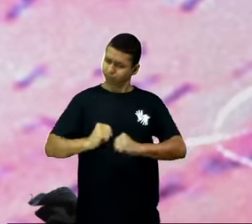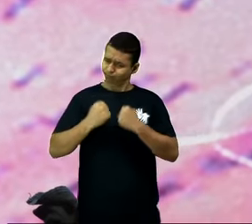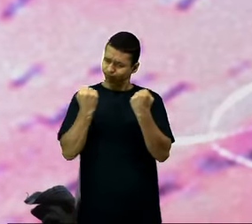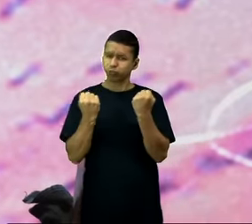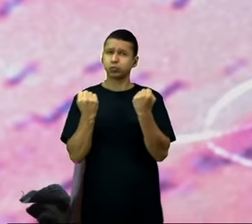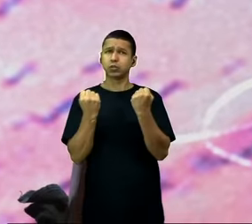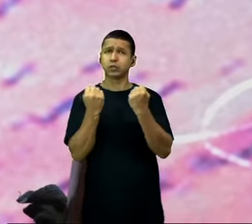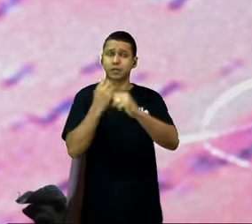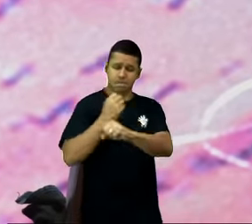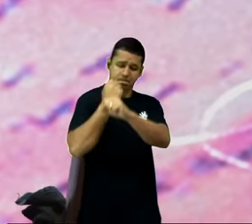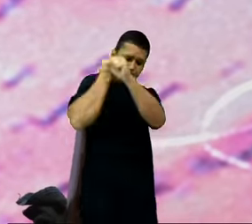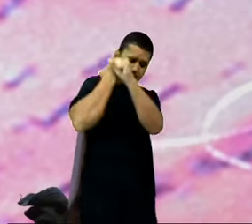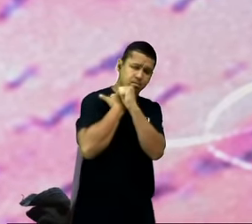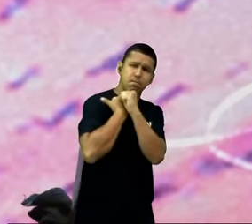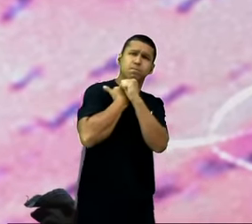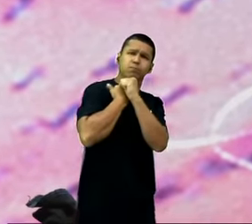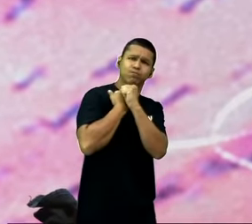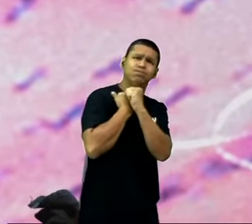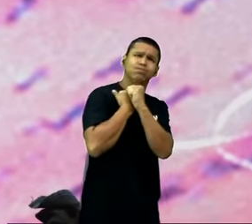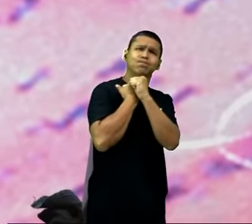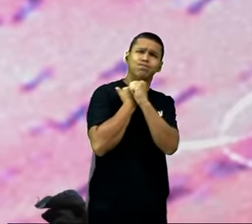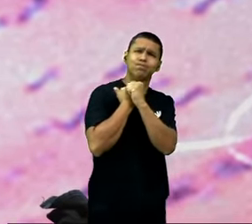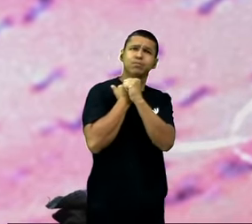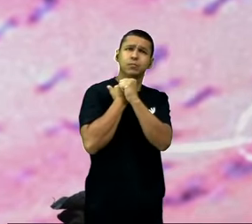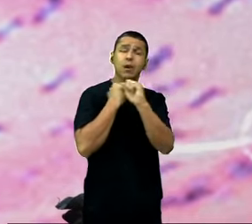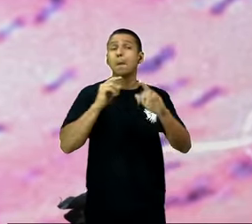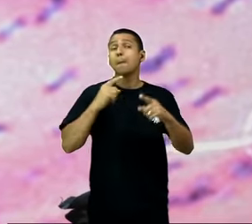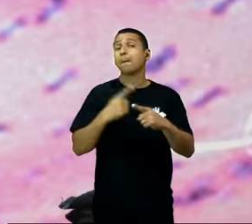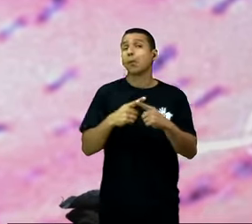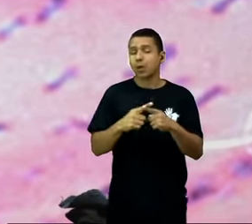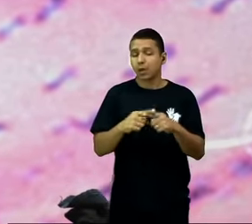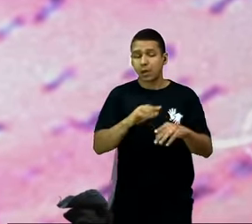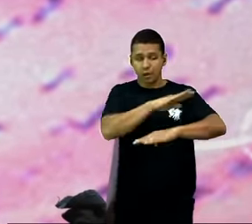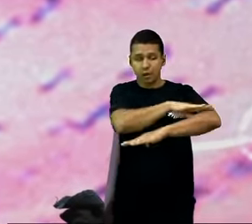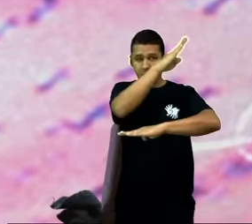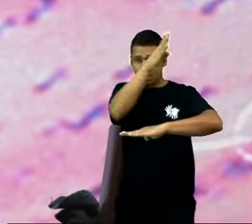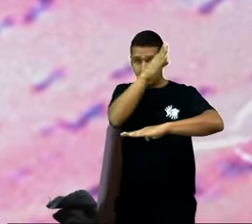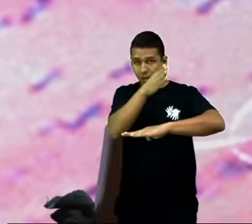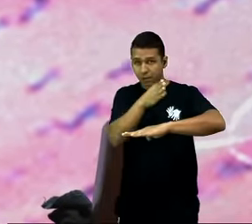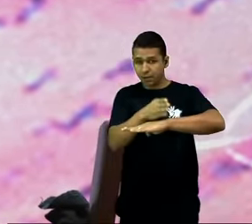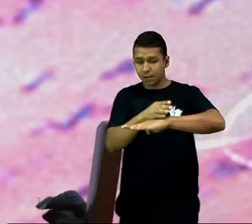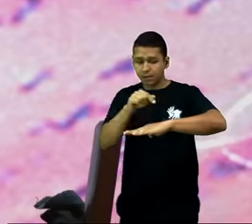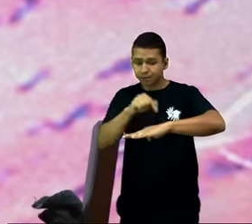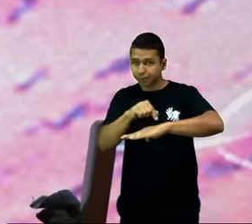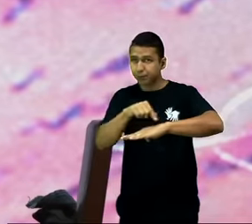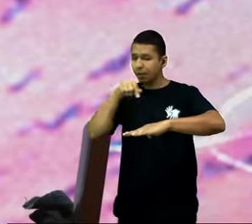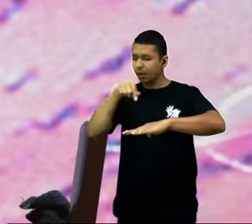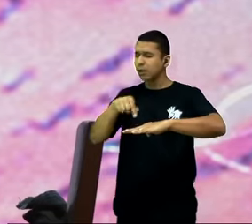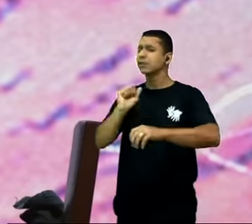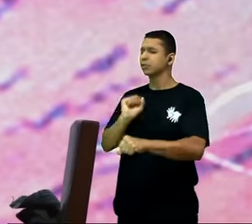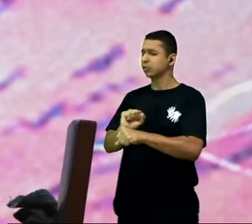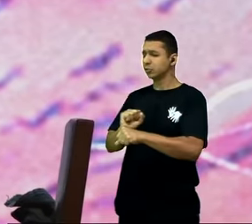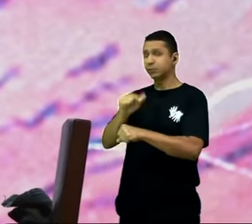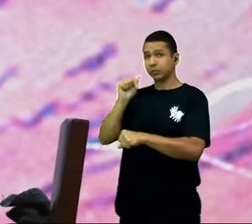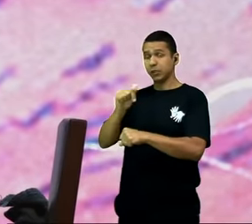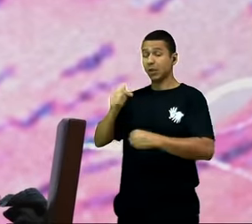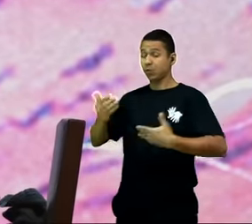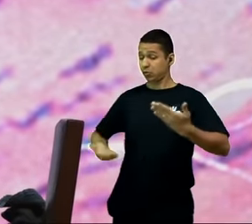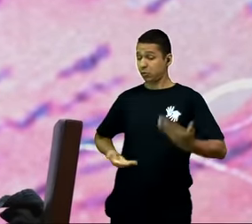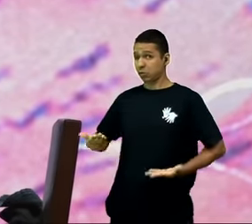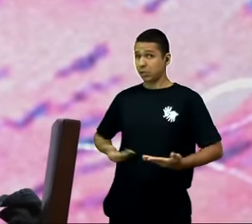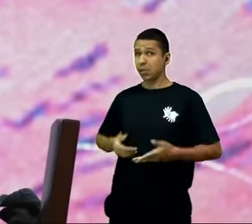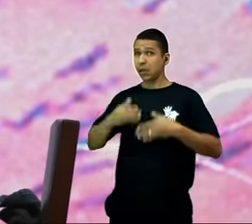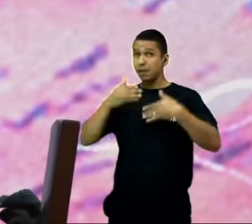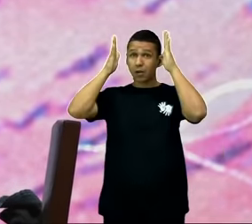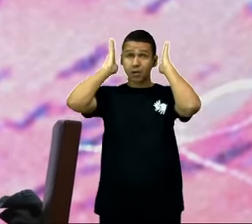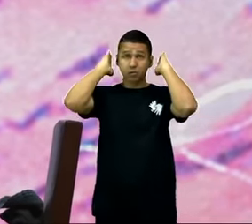lenha nas costas. Porque no pé da montanha ficaram os servos e os jumentos. Perceba